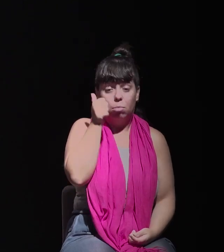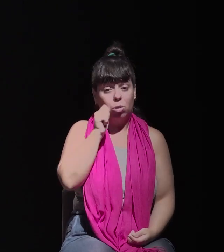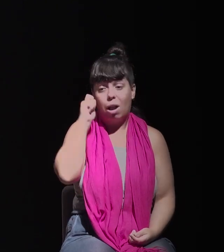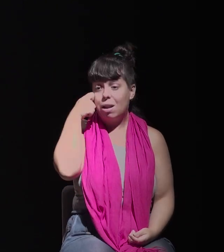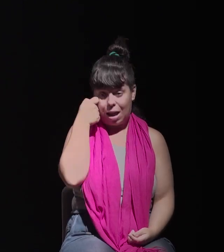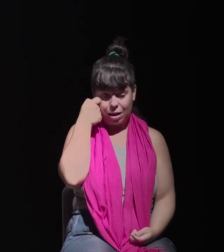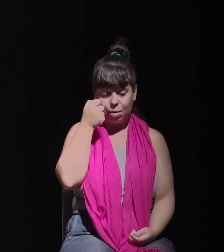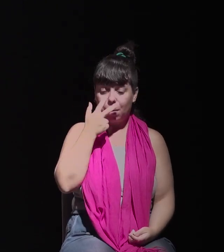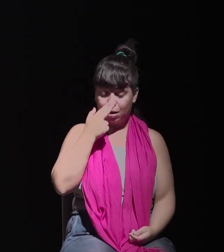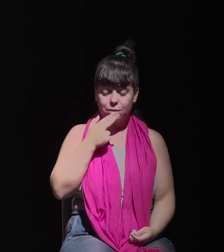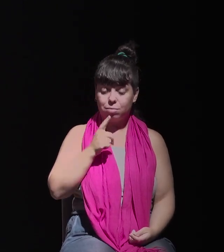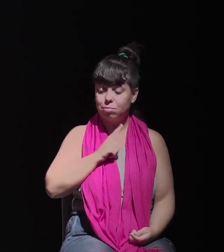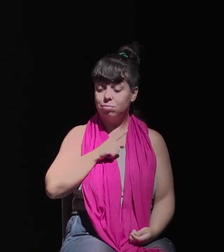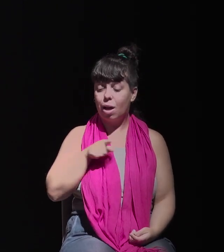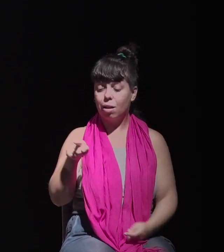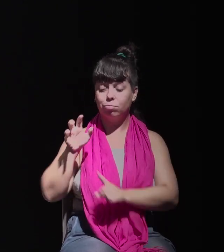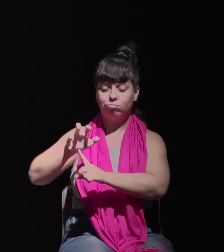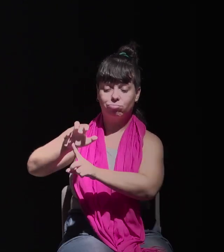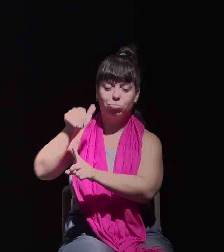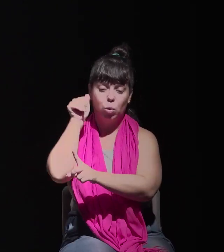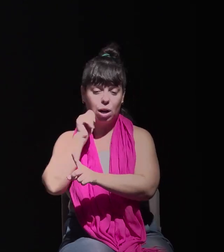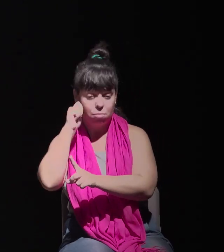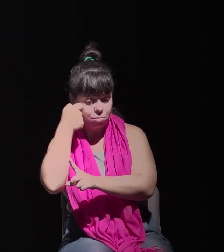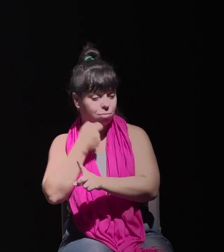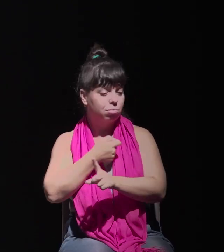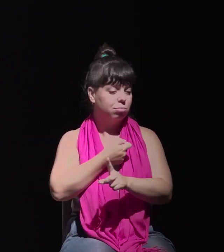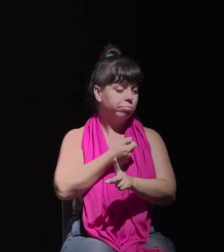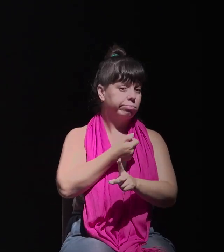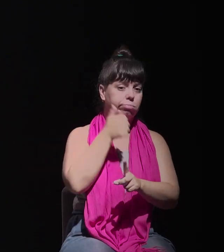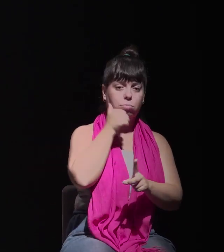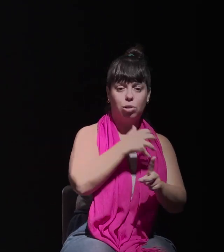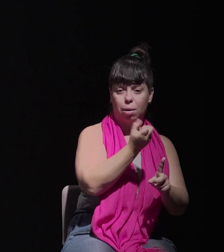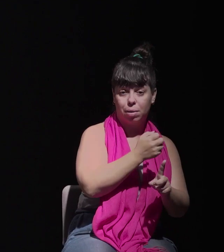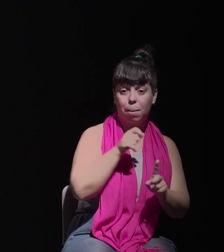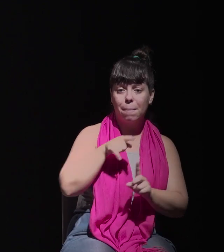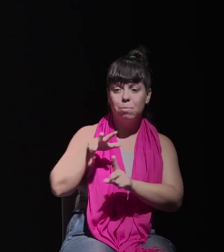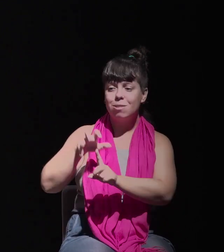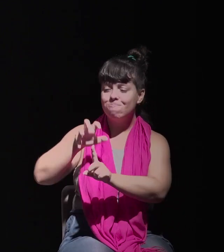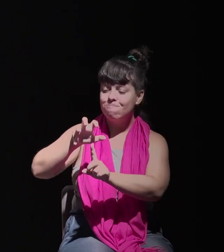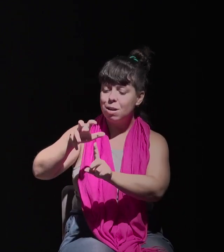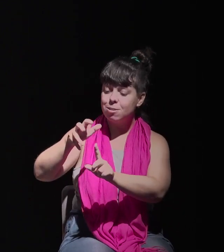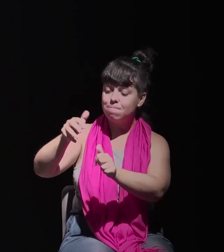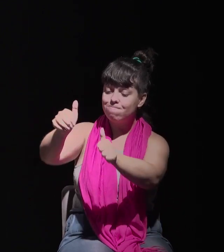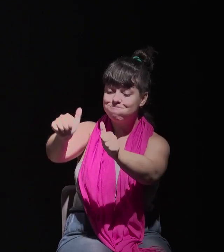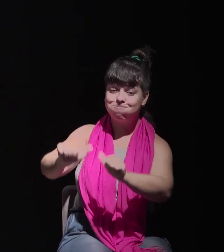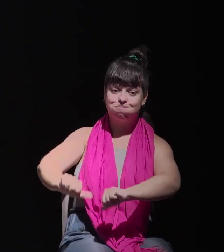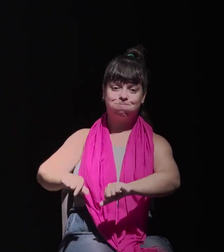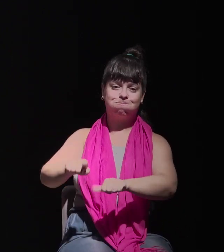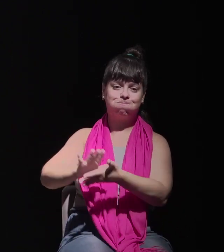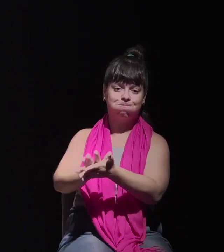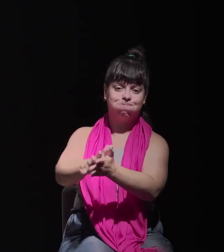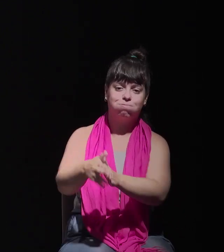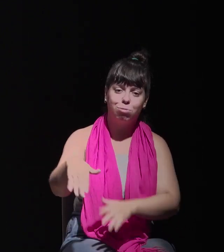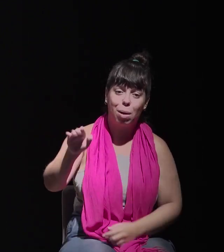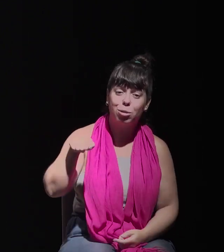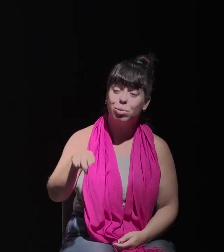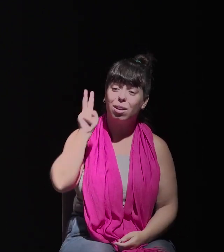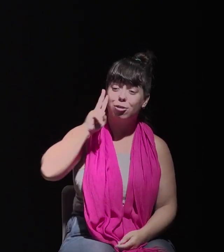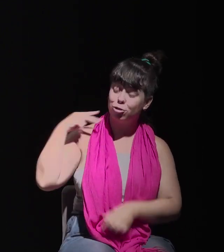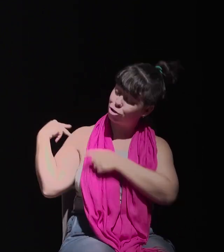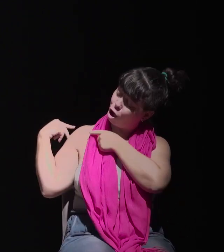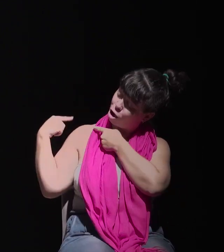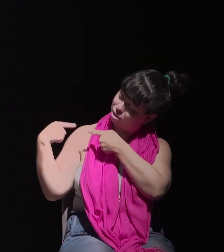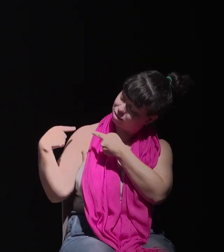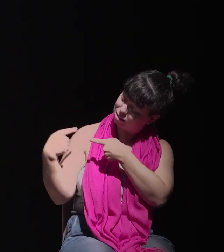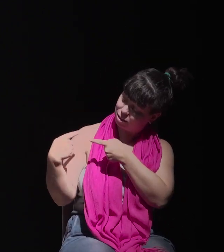negras, embora haja um grau maior de perversidade do processo de reprodução da mulher negra, porque há uma construção histórica de um